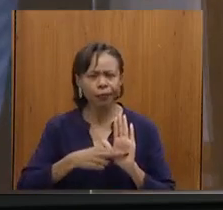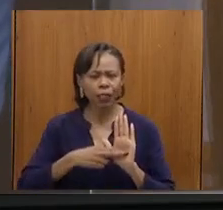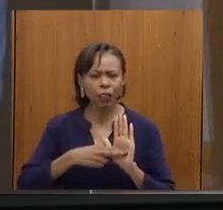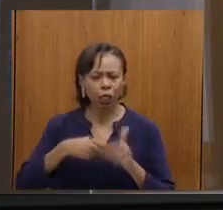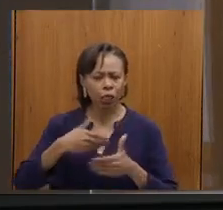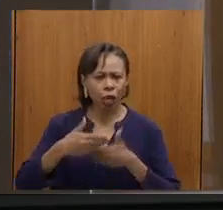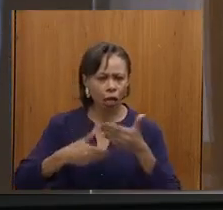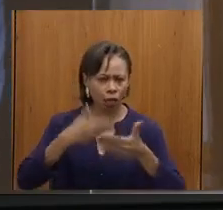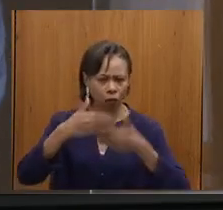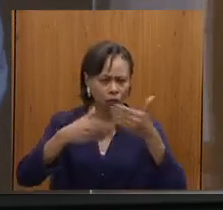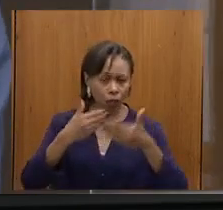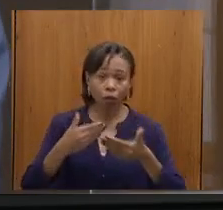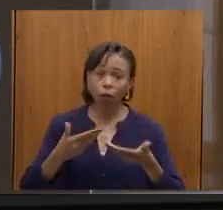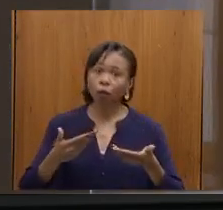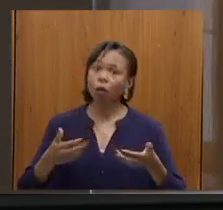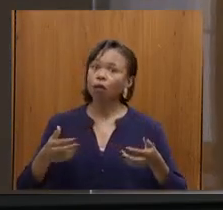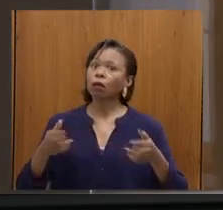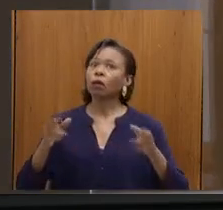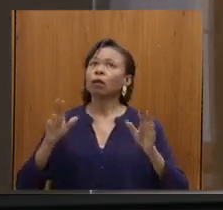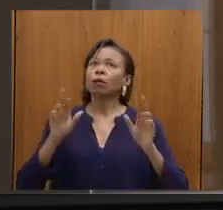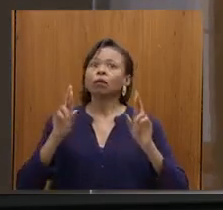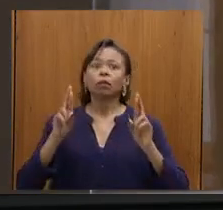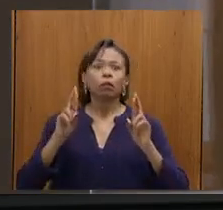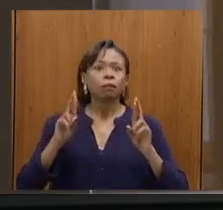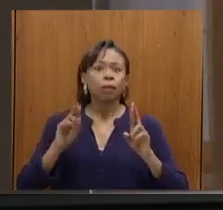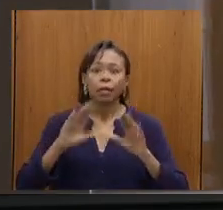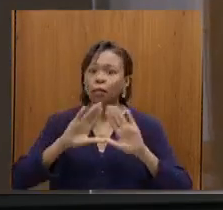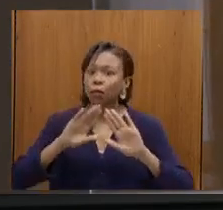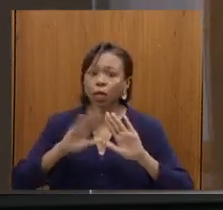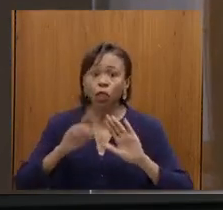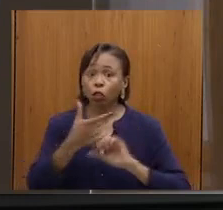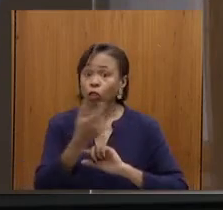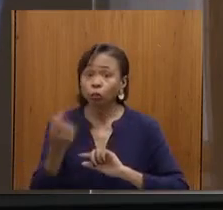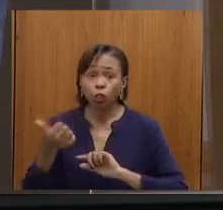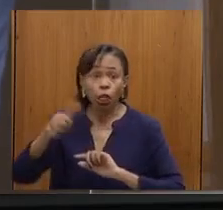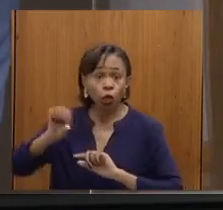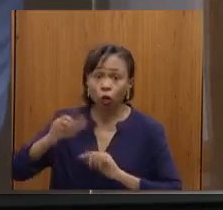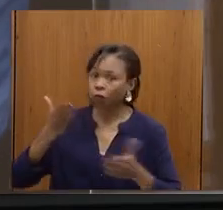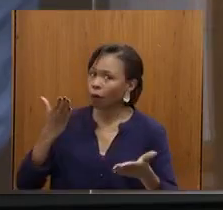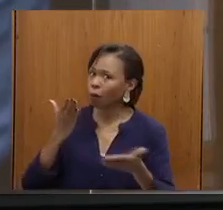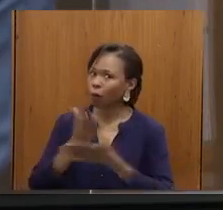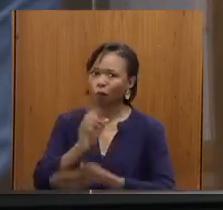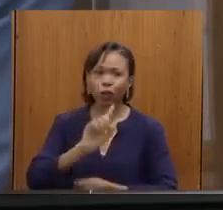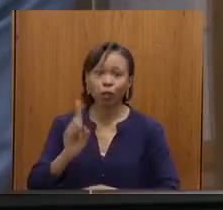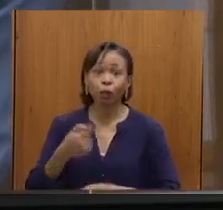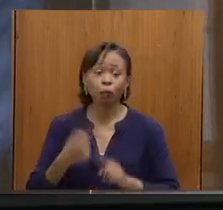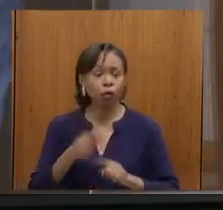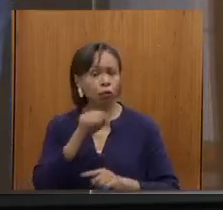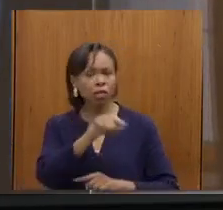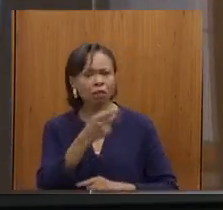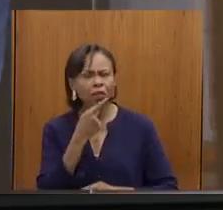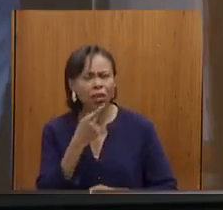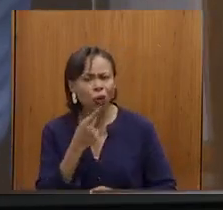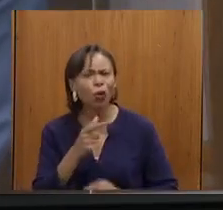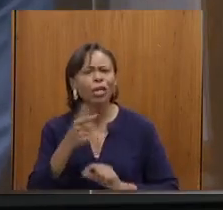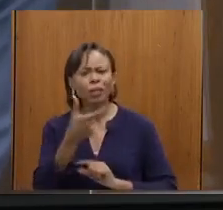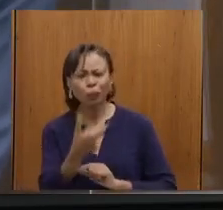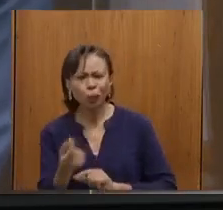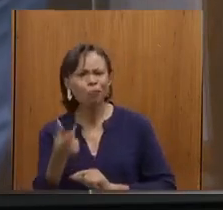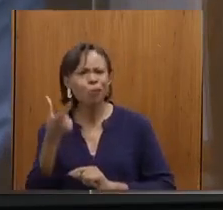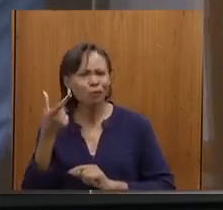Ainda bem que a Assembleia não aprovou o regime em 2019, porque o senhor mesmo disse que em 2020